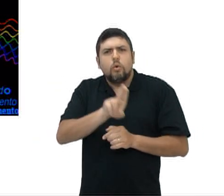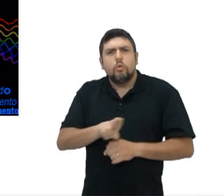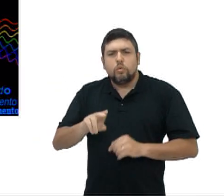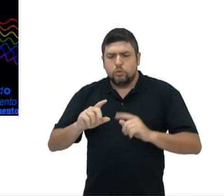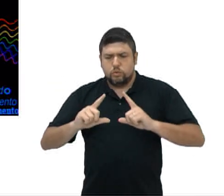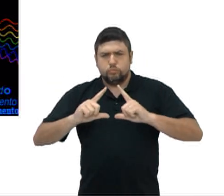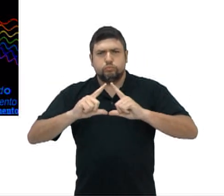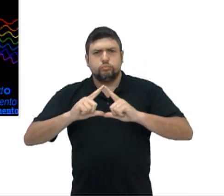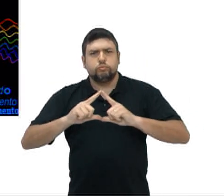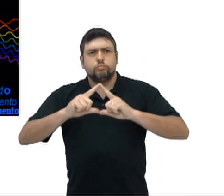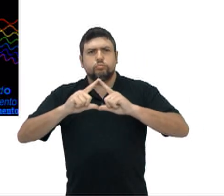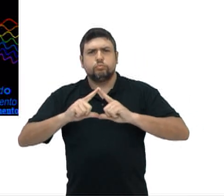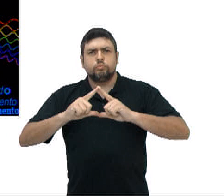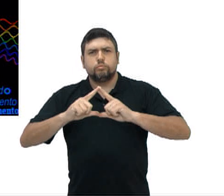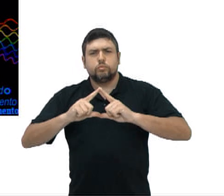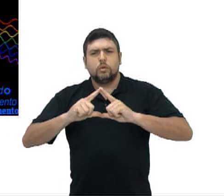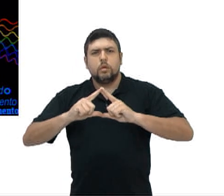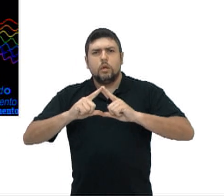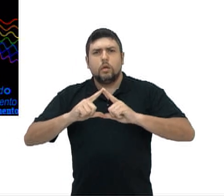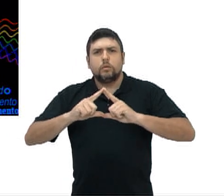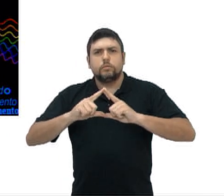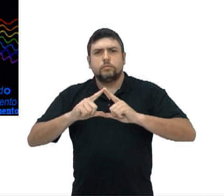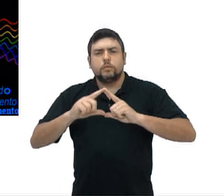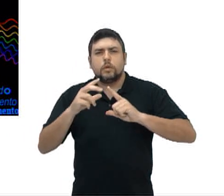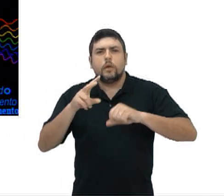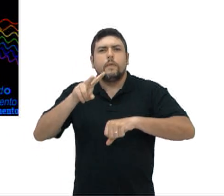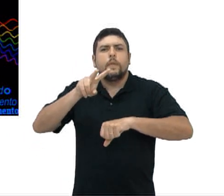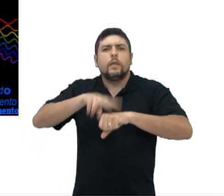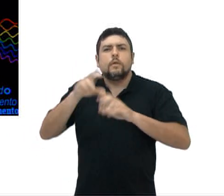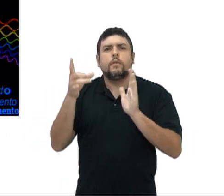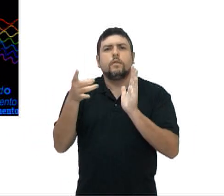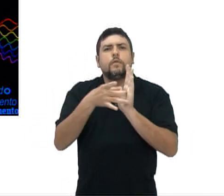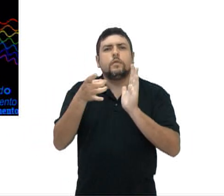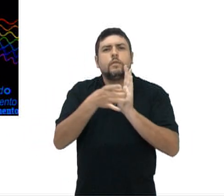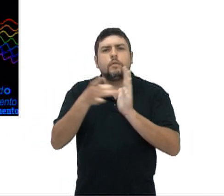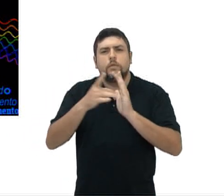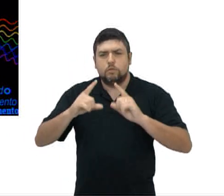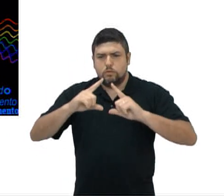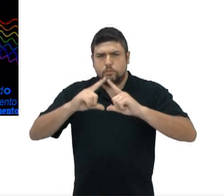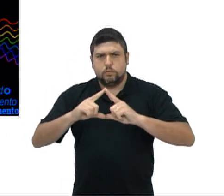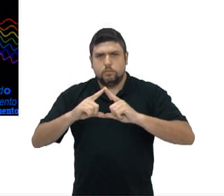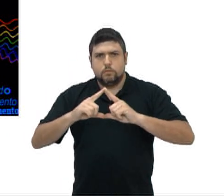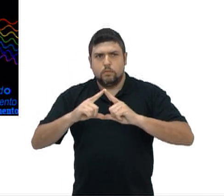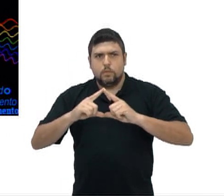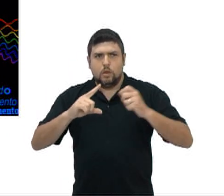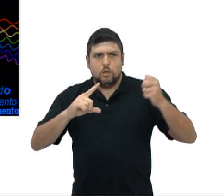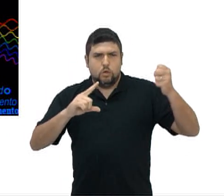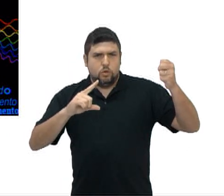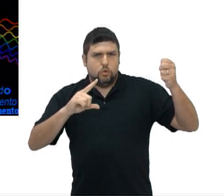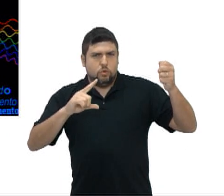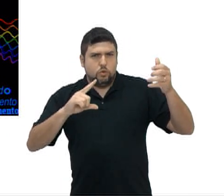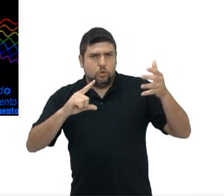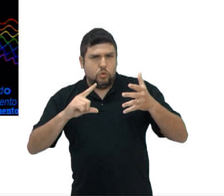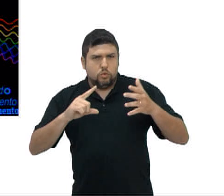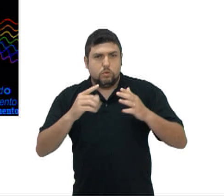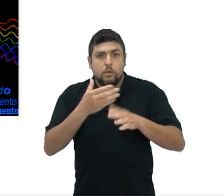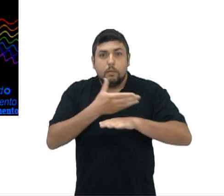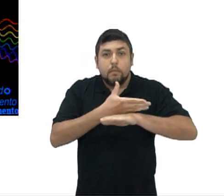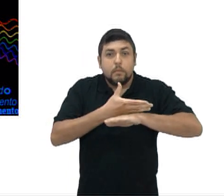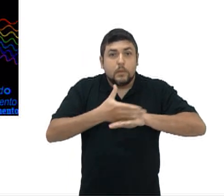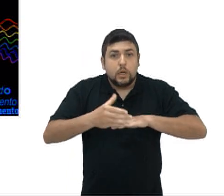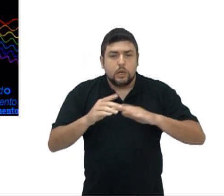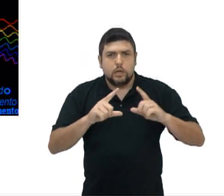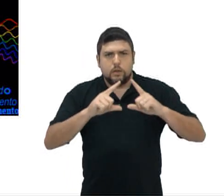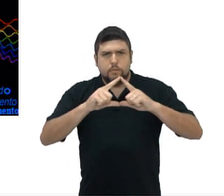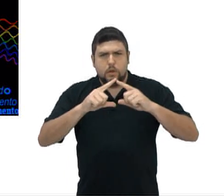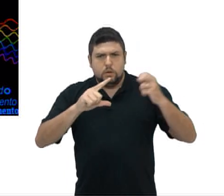esse prisma, o que acontecia? Quando você tinha a incidência da luz branca, ela se quebrava aonde